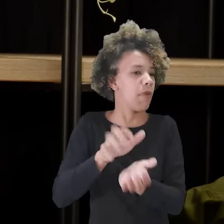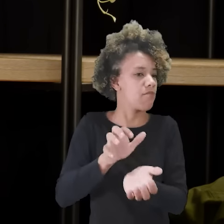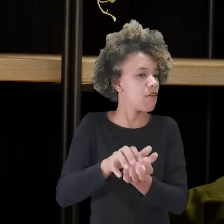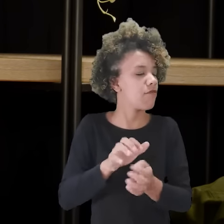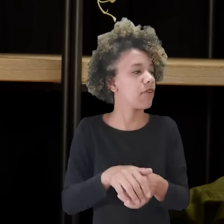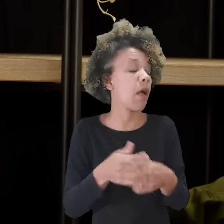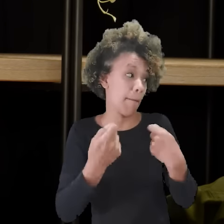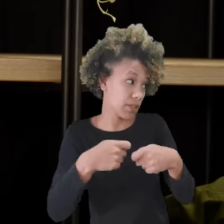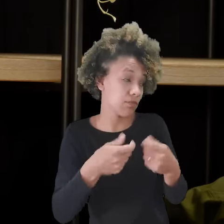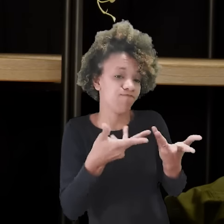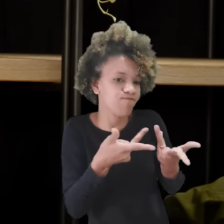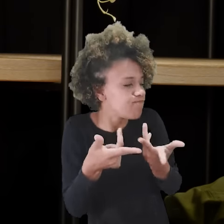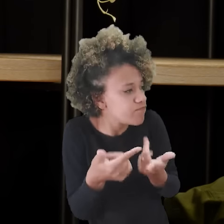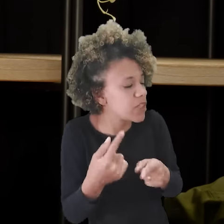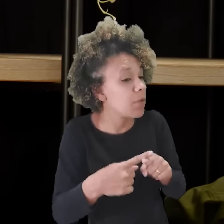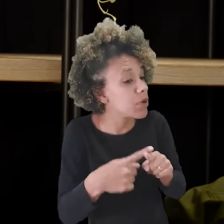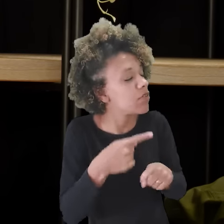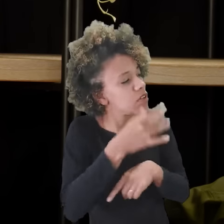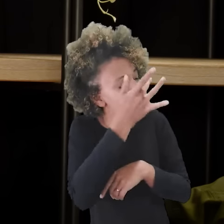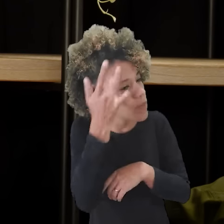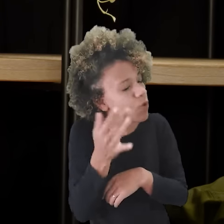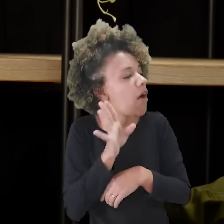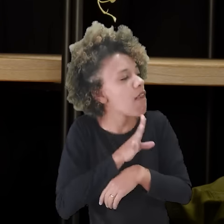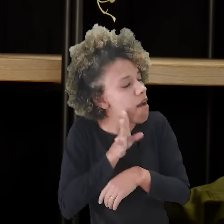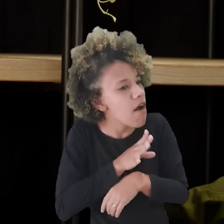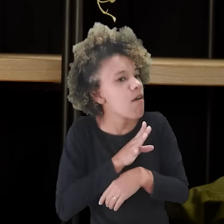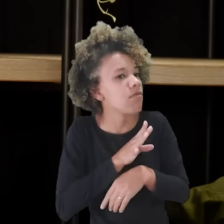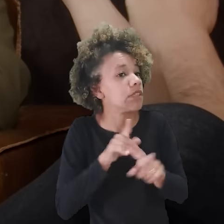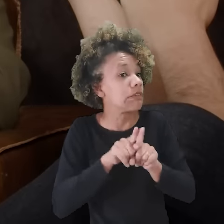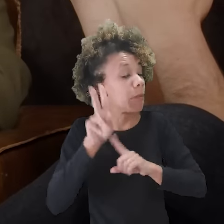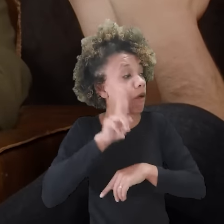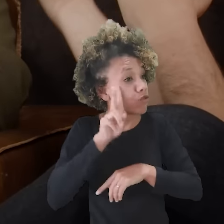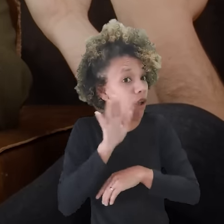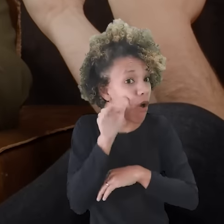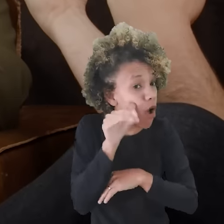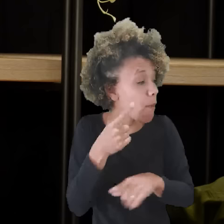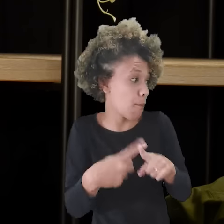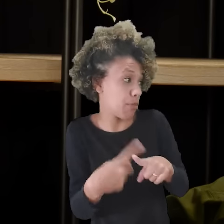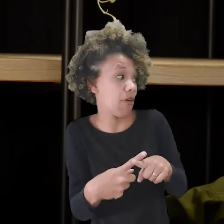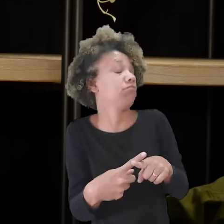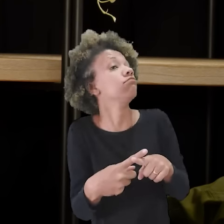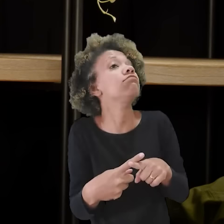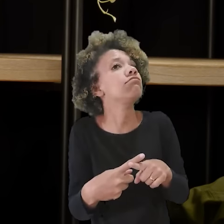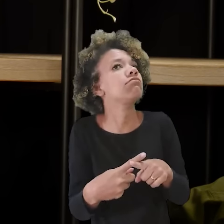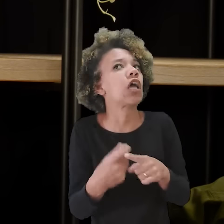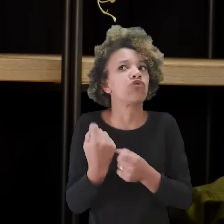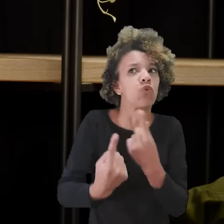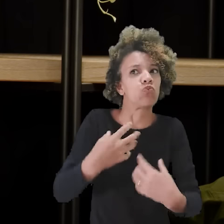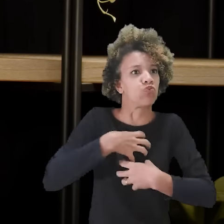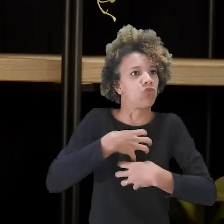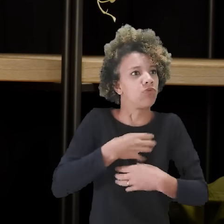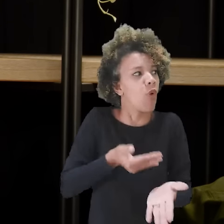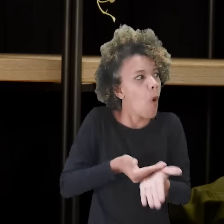eu preciso te elogiar porque eu acho você um cara muito legal e a nossa história é muito curiosa né porque de alguma maneira